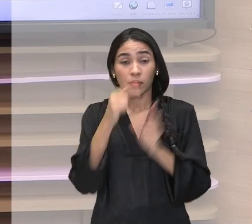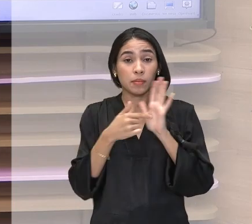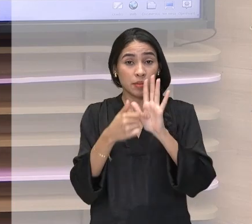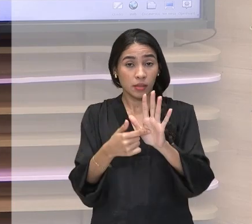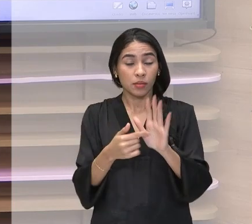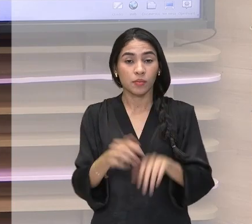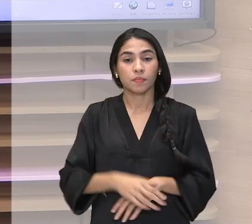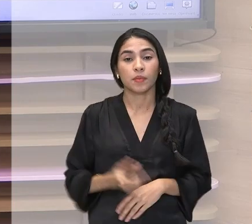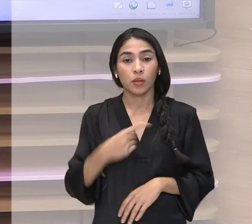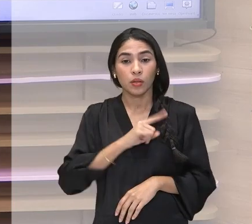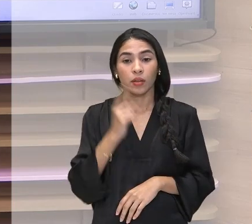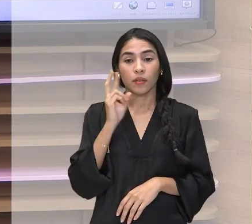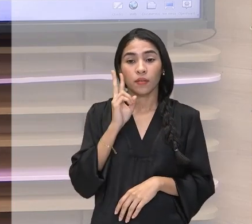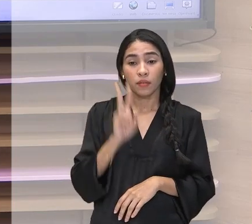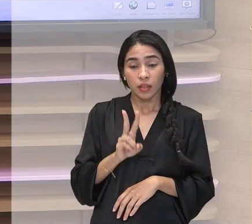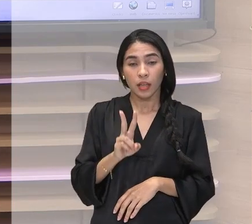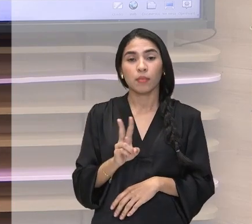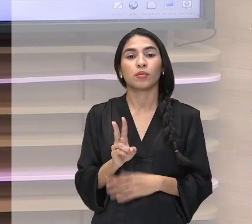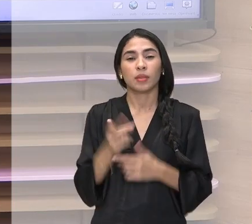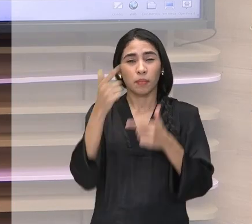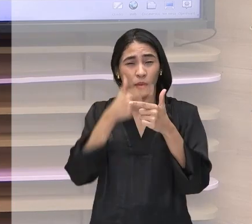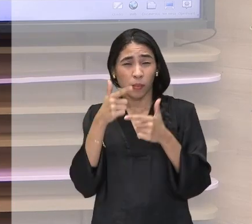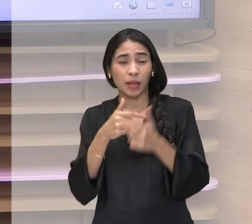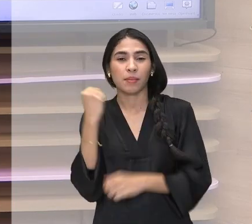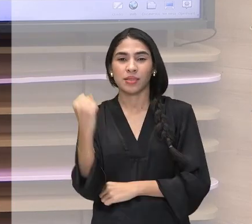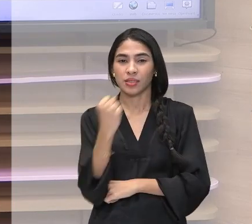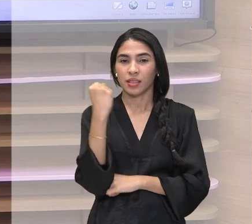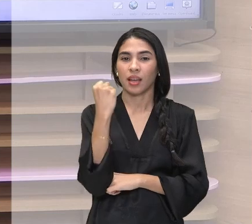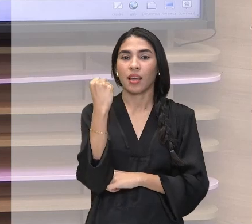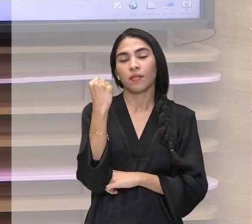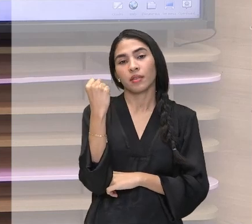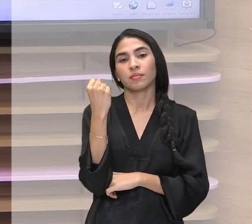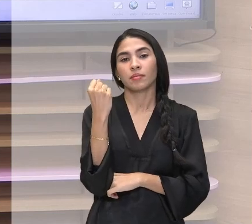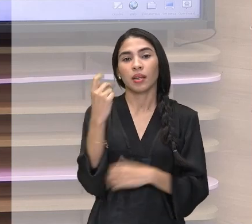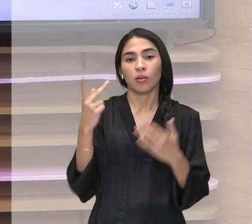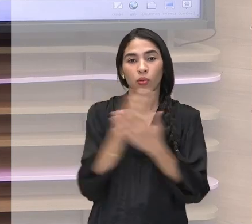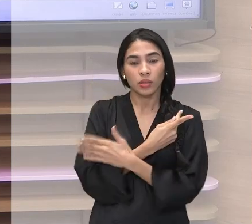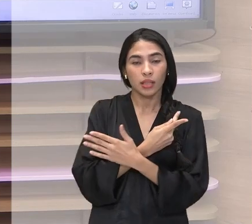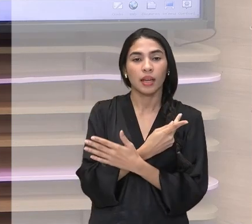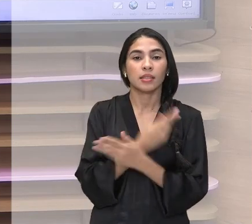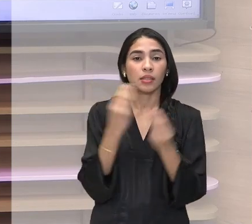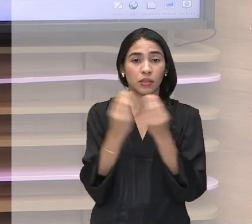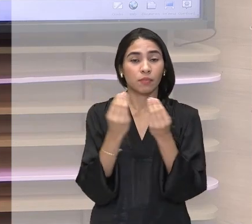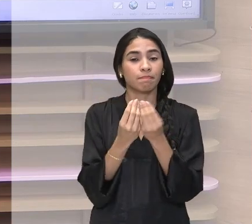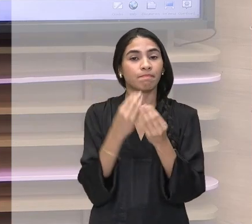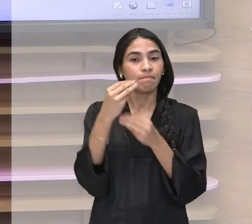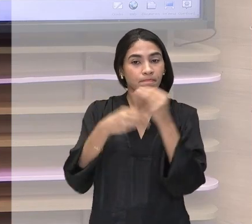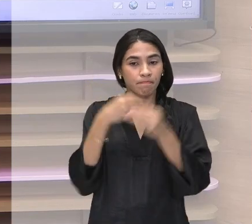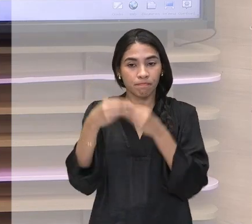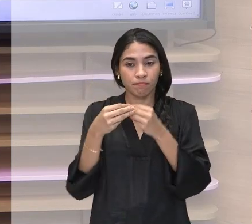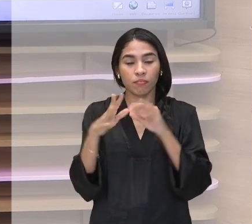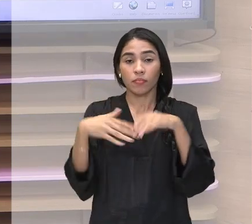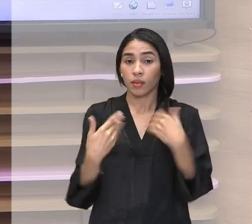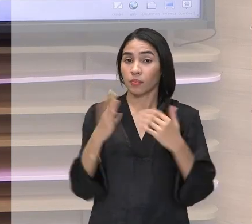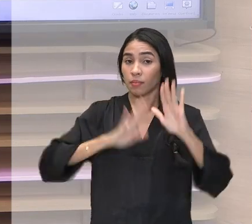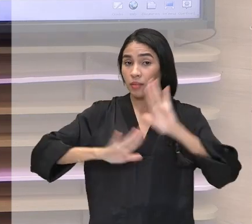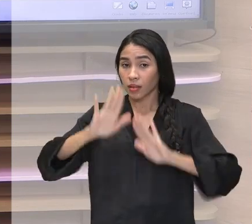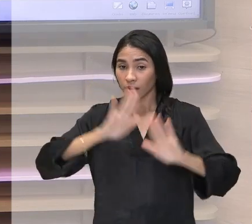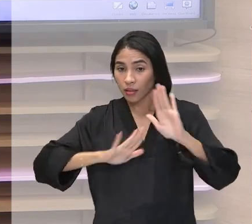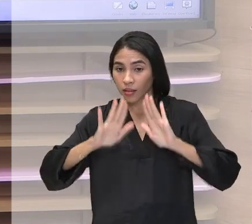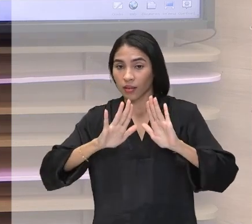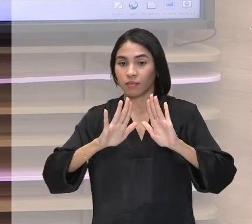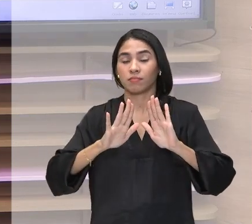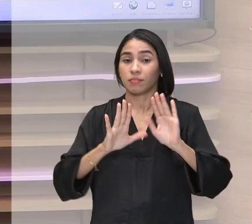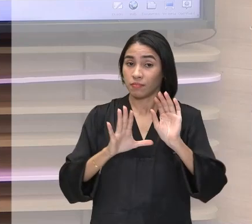né? A gente viu aí graves acidentes que aconteceram através dessas reações, né? Então é necessário que tenha